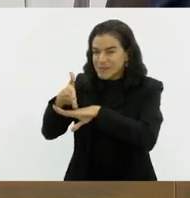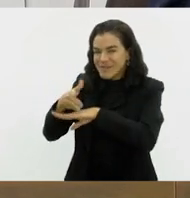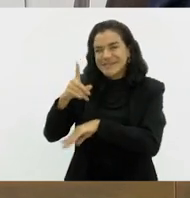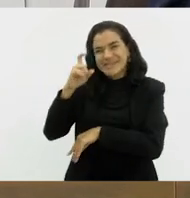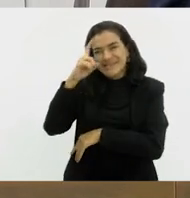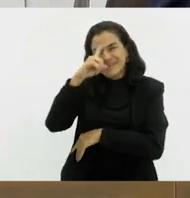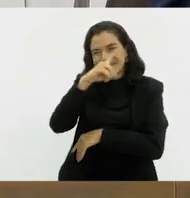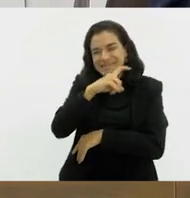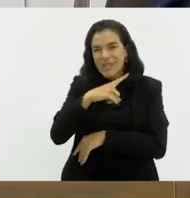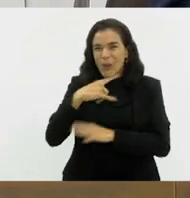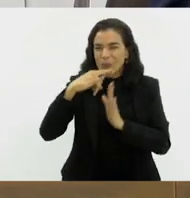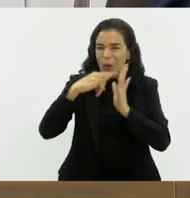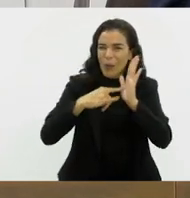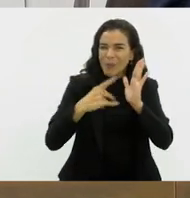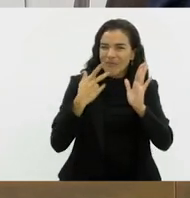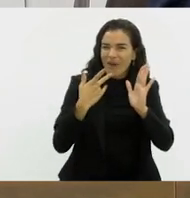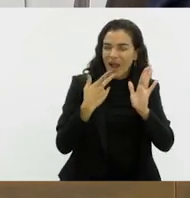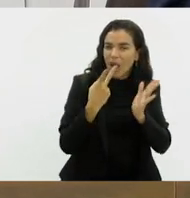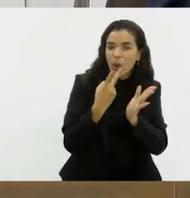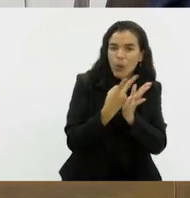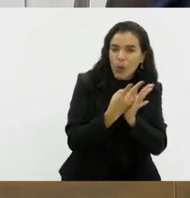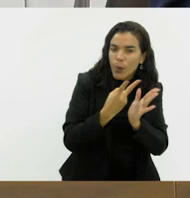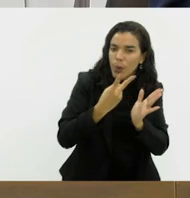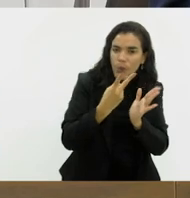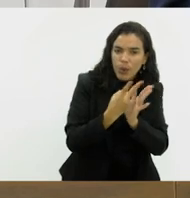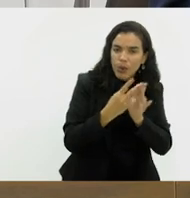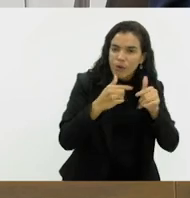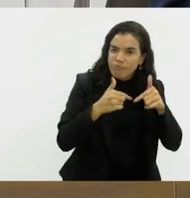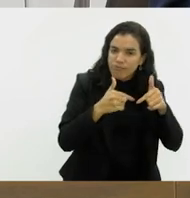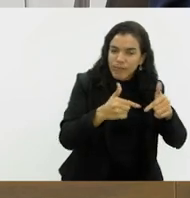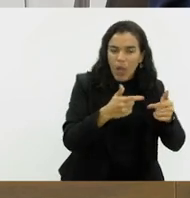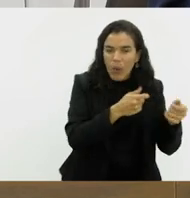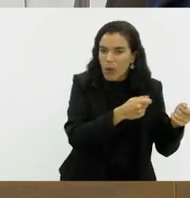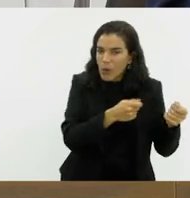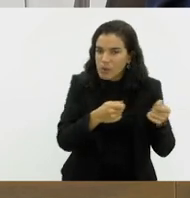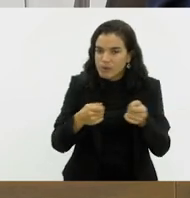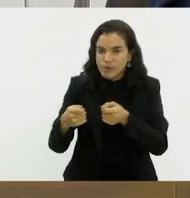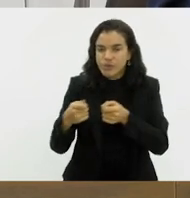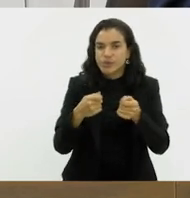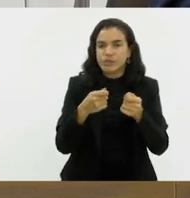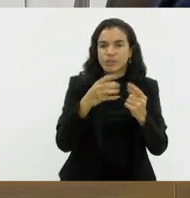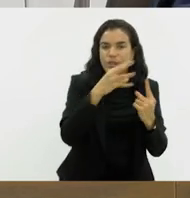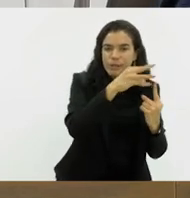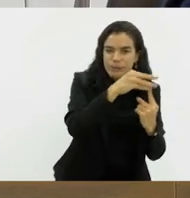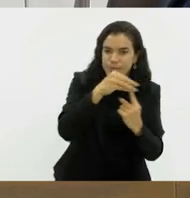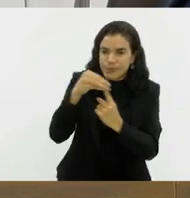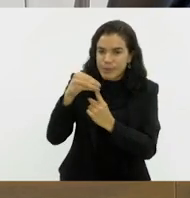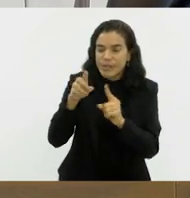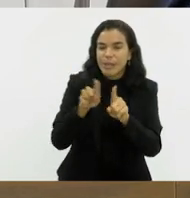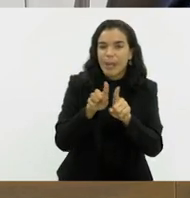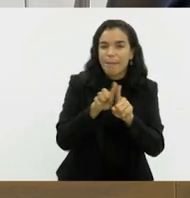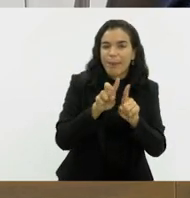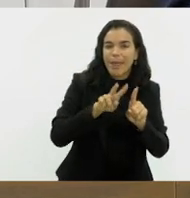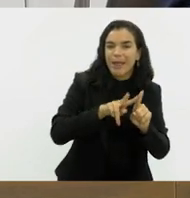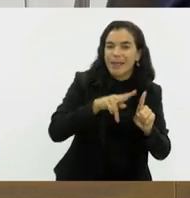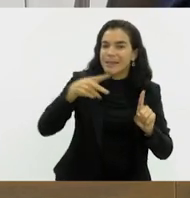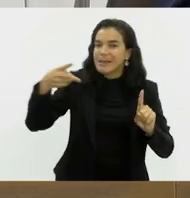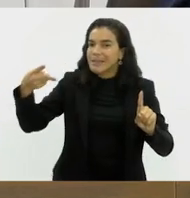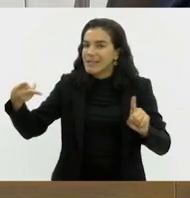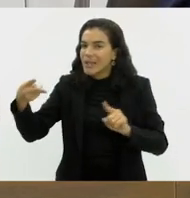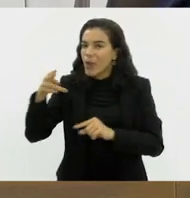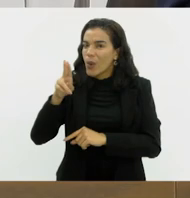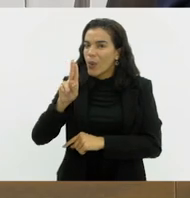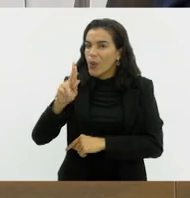difíceis. Em momentos do documento, ele fala que continuará executando a rotina de encaminhamento e transferência para a UPA, que já é executada